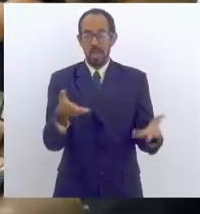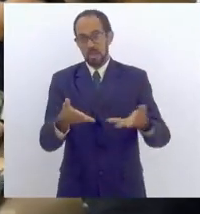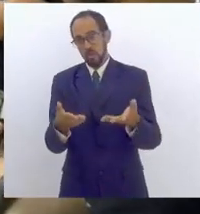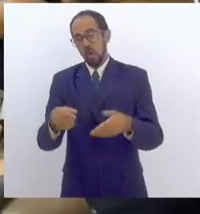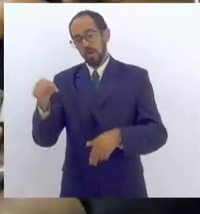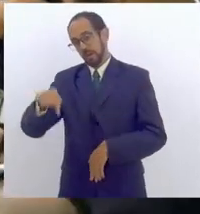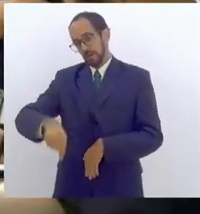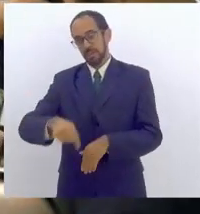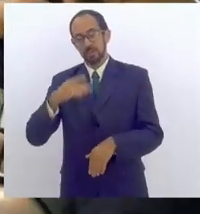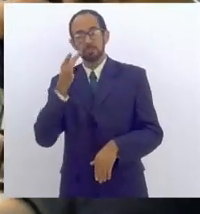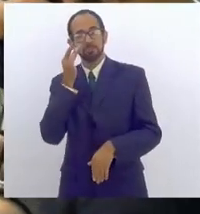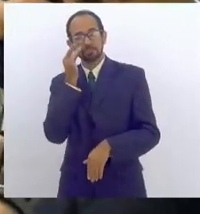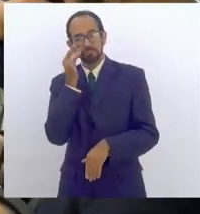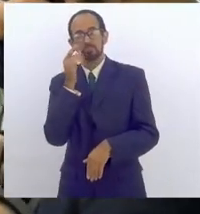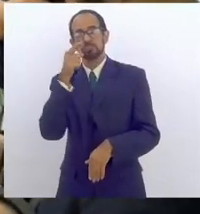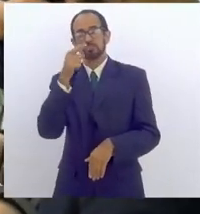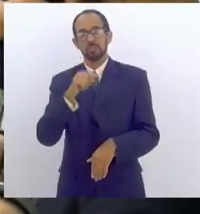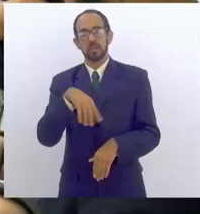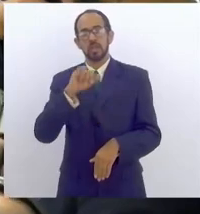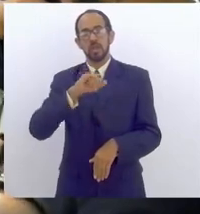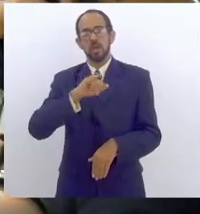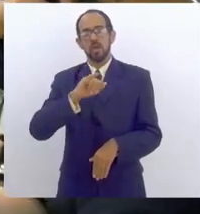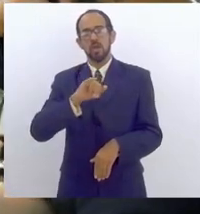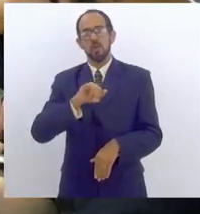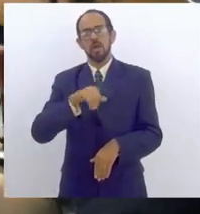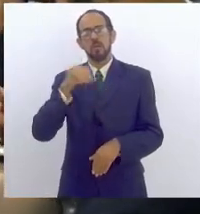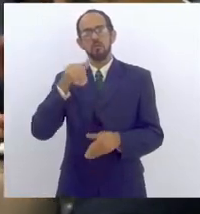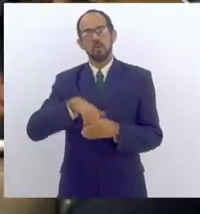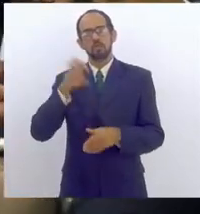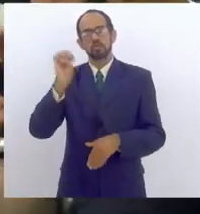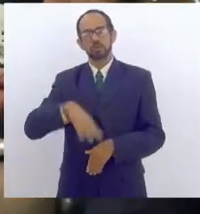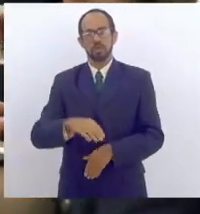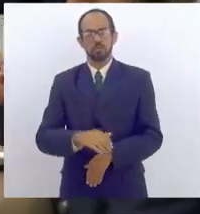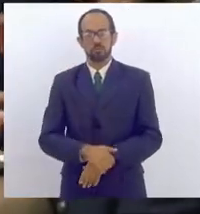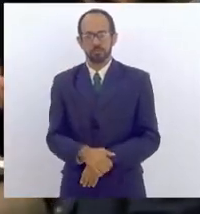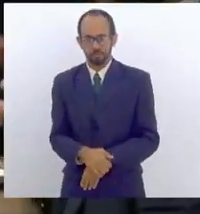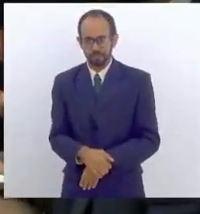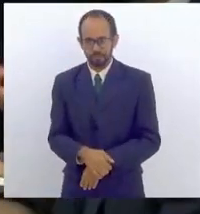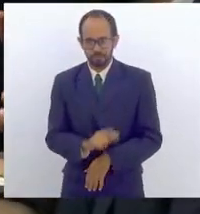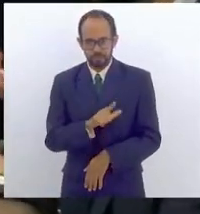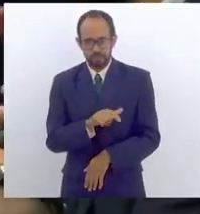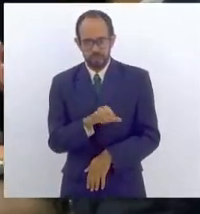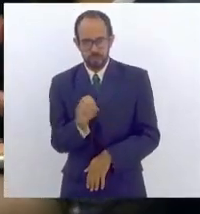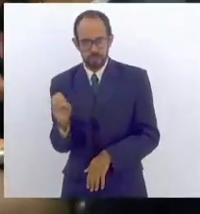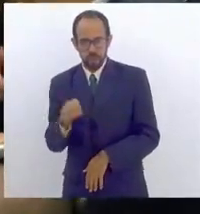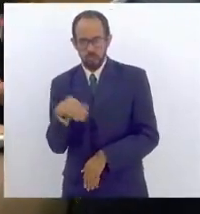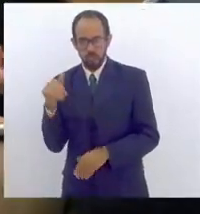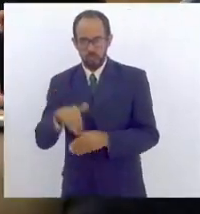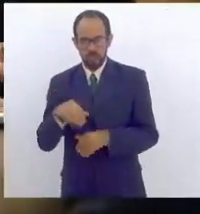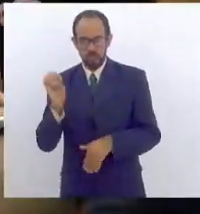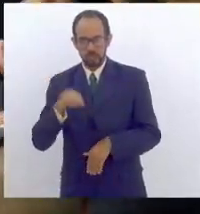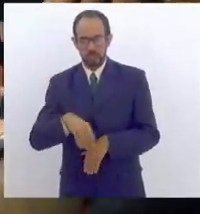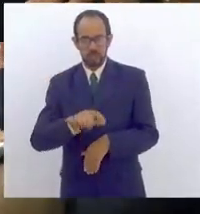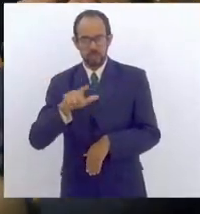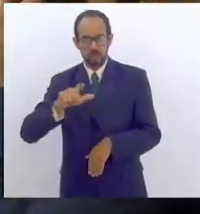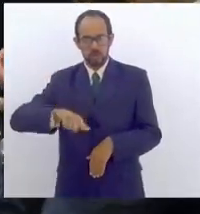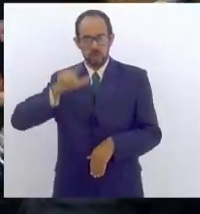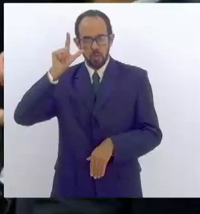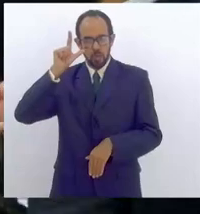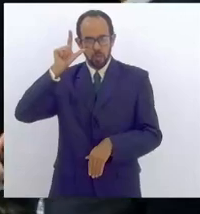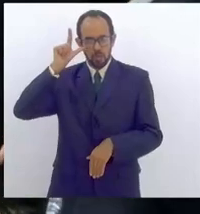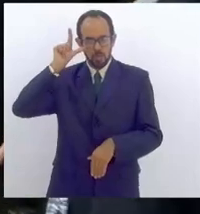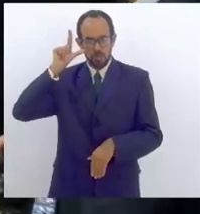verbalizando, Rodrigo Bacelar, presidente, é sim, presidente. Léo Vieira vota sim. Lucinha,